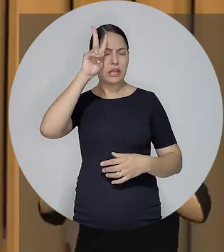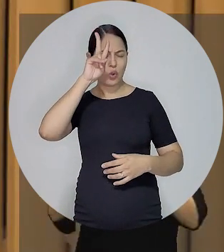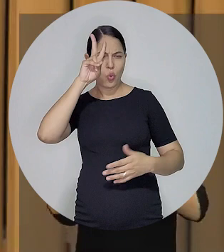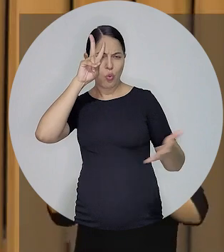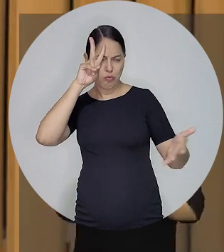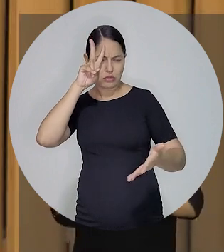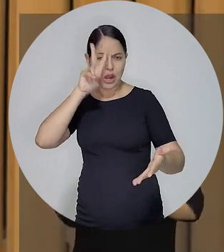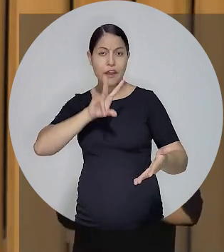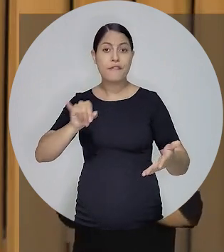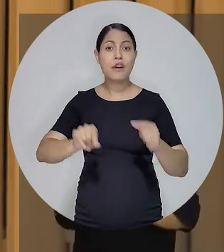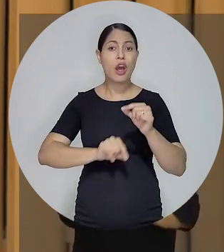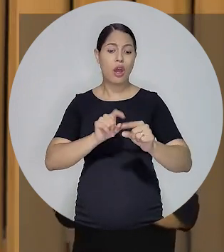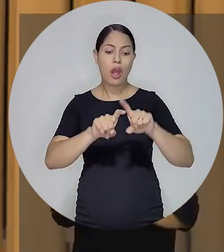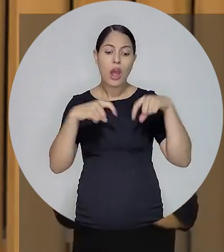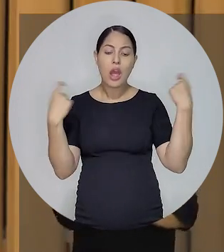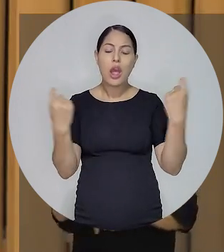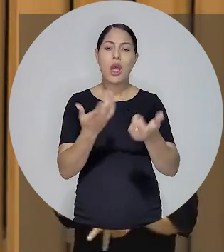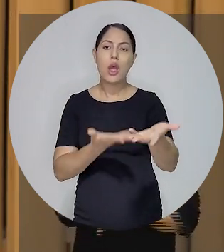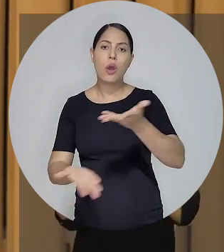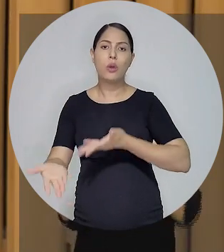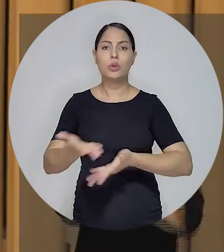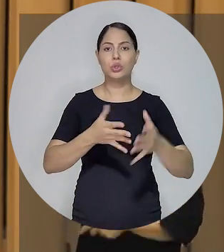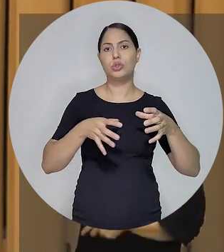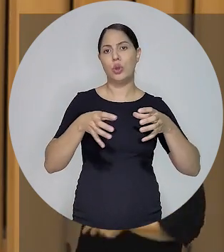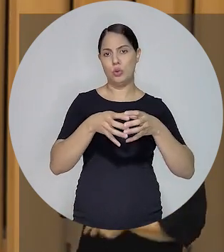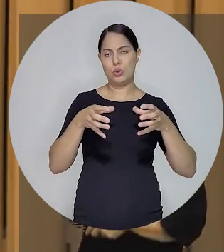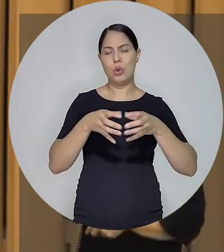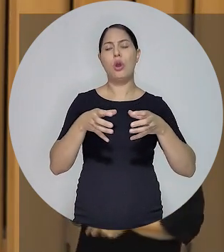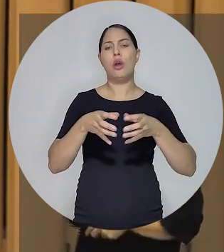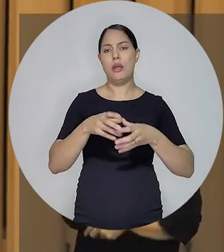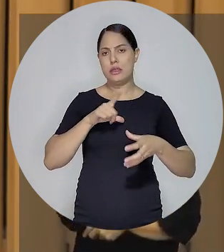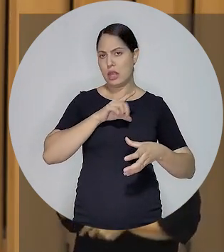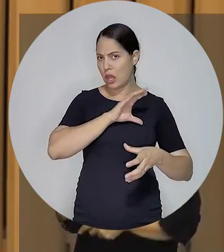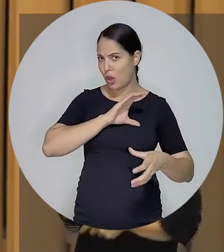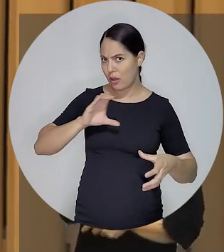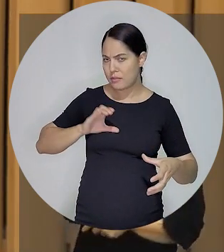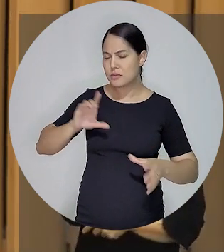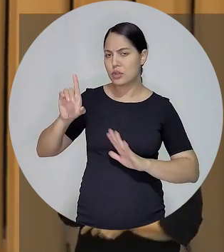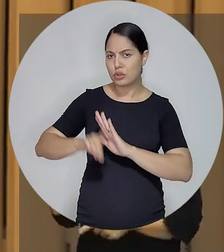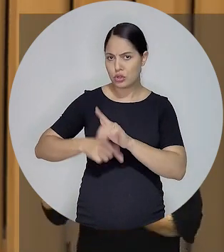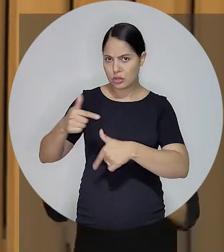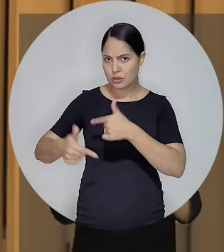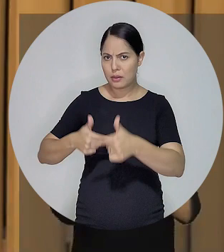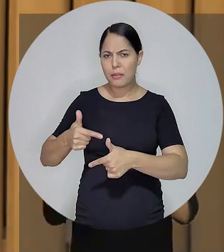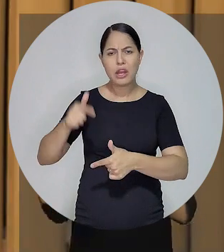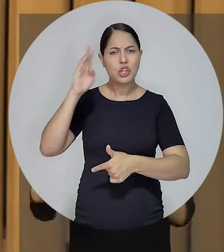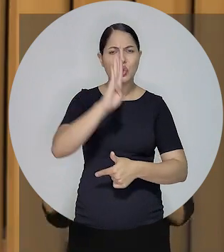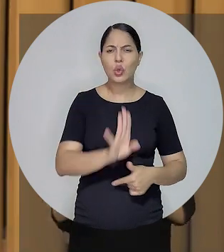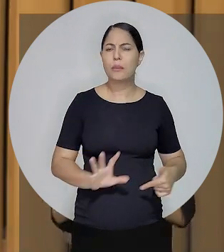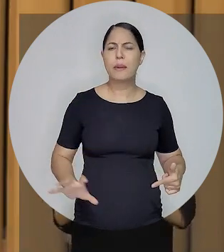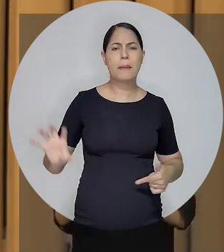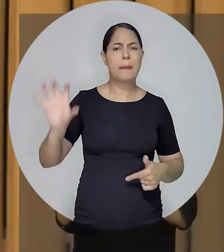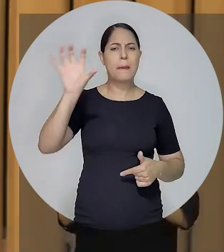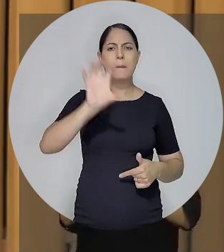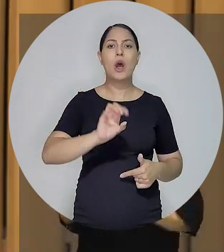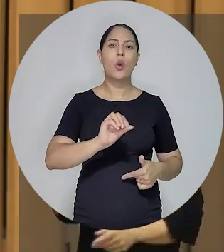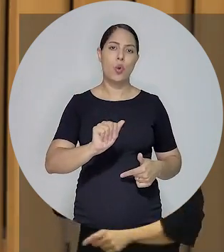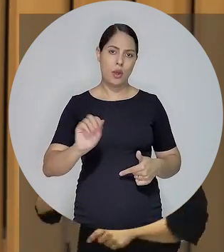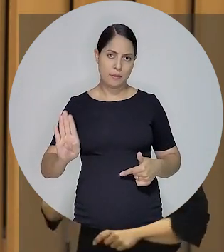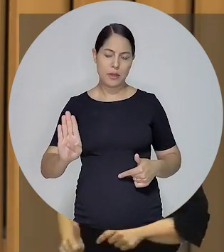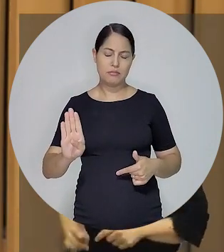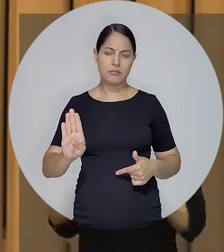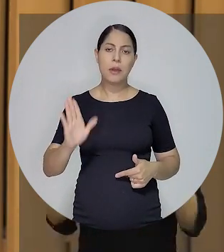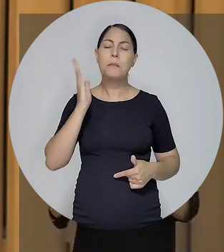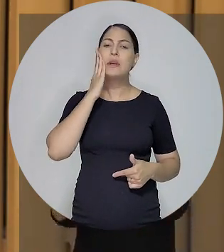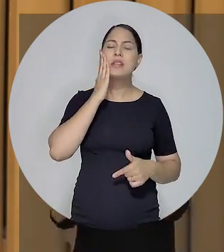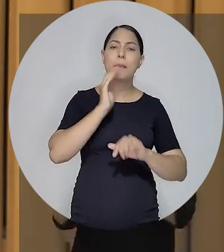bem falou, e segunda-feira agora, nós nos reunimos com todos os presidentes de comissões de direito do trabalho